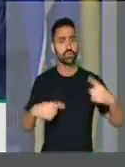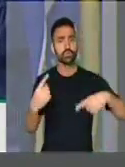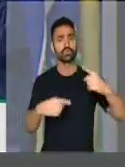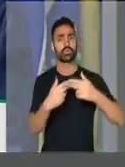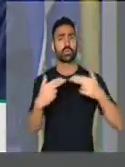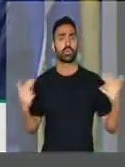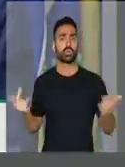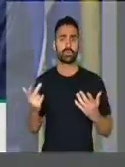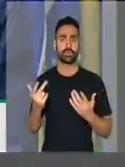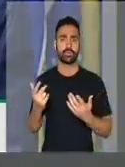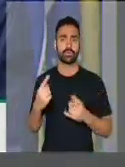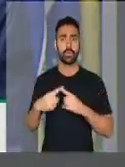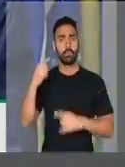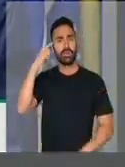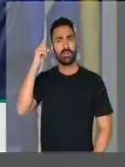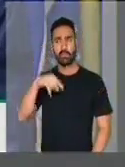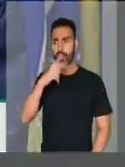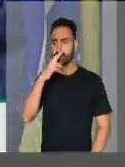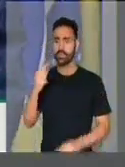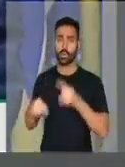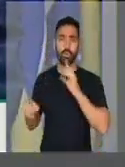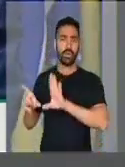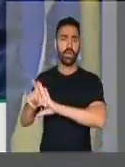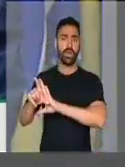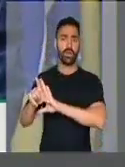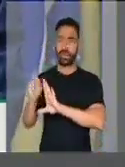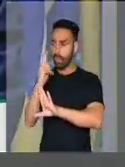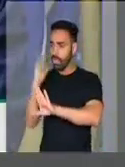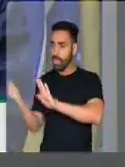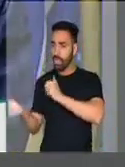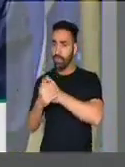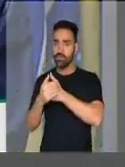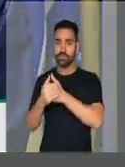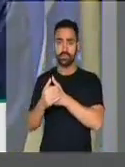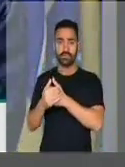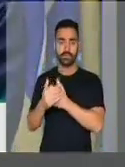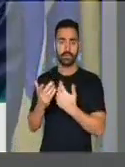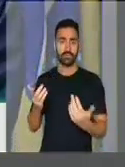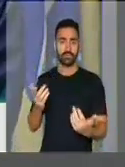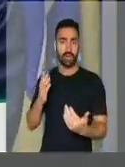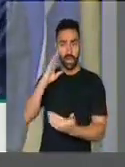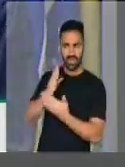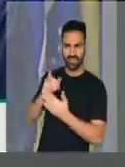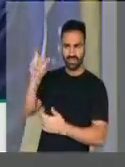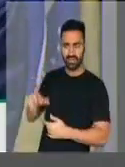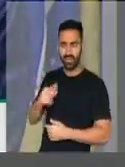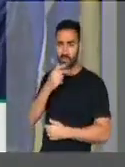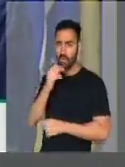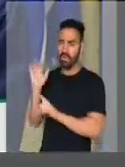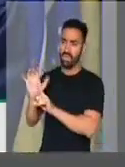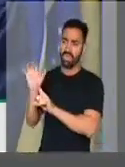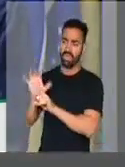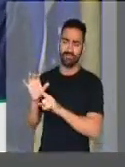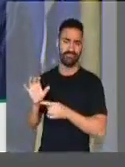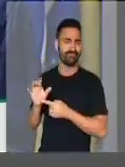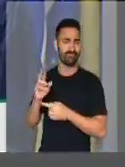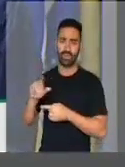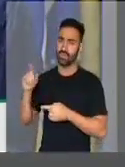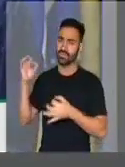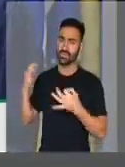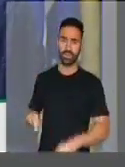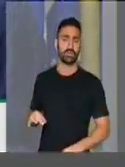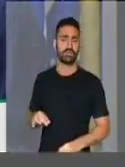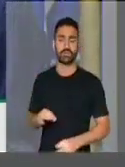que não seja ilegal. Atividade lobista sendo ilegal, nós parlamentares, nesse mundo de hoje que